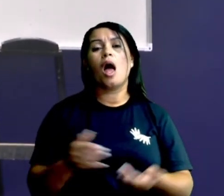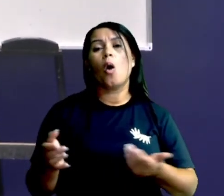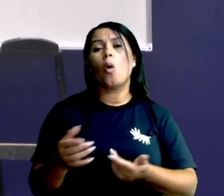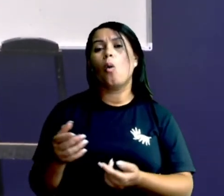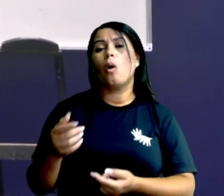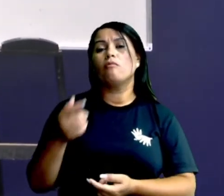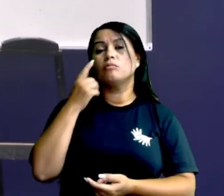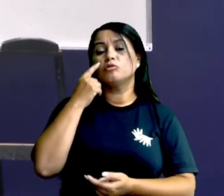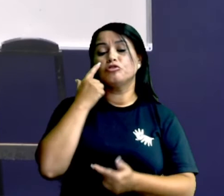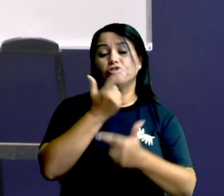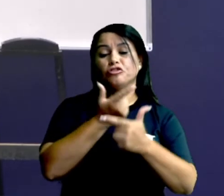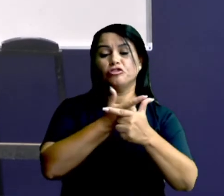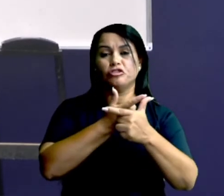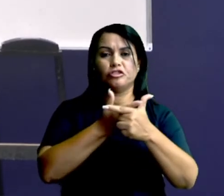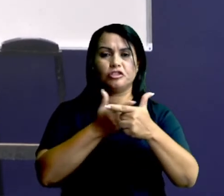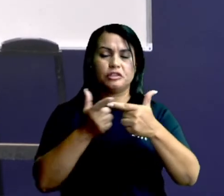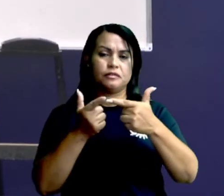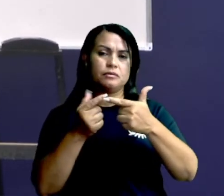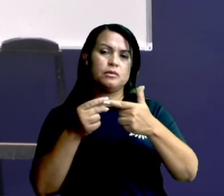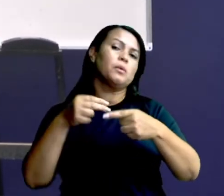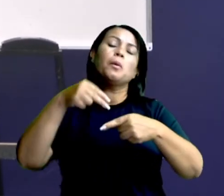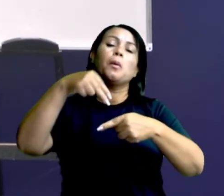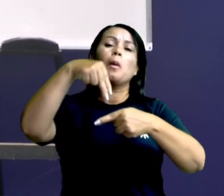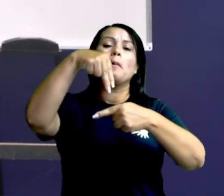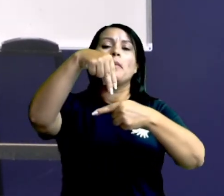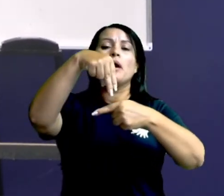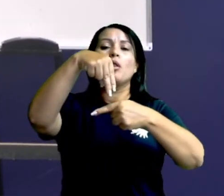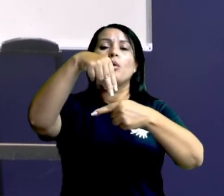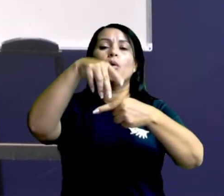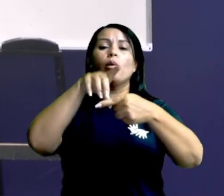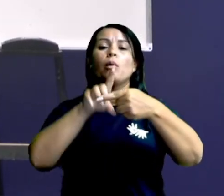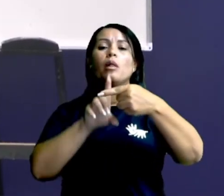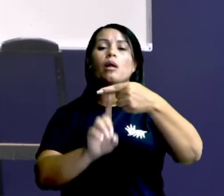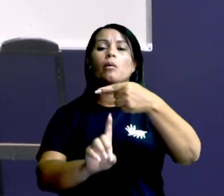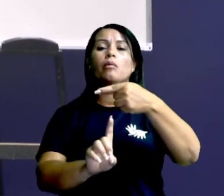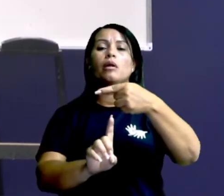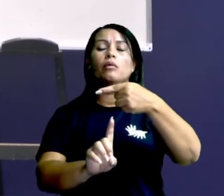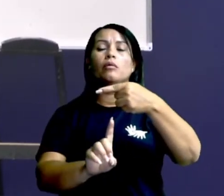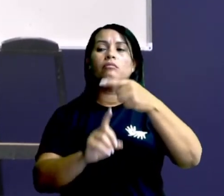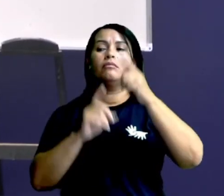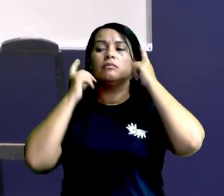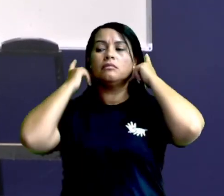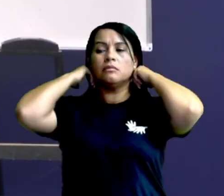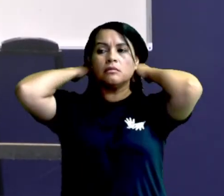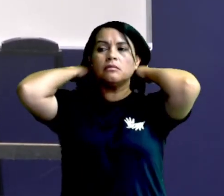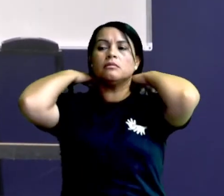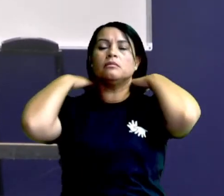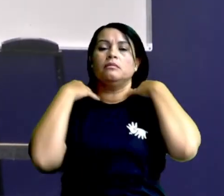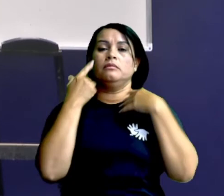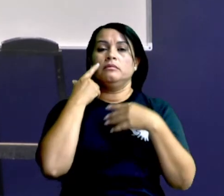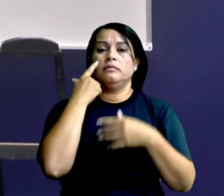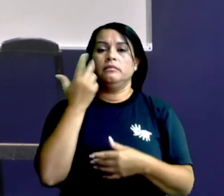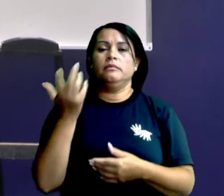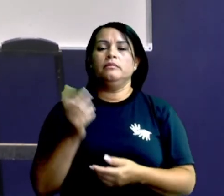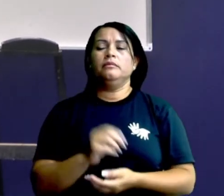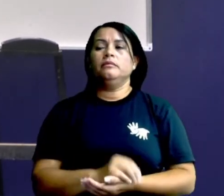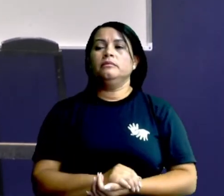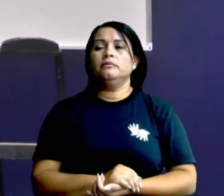Vamos dividir o nosso numerador por nosso denominador, que aqui é